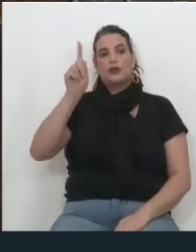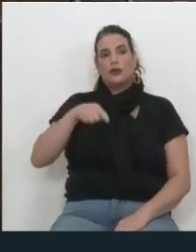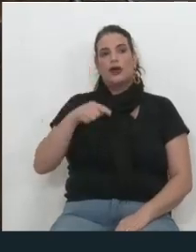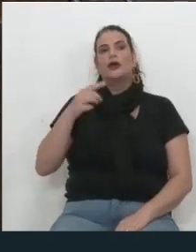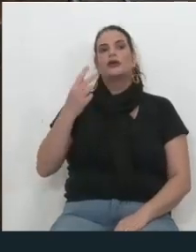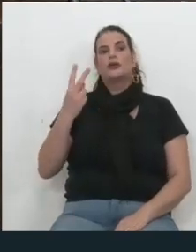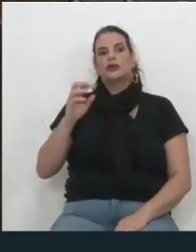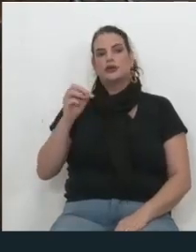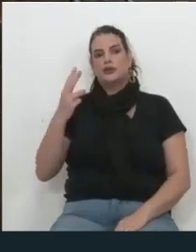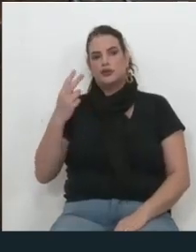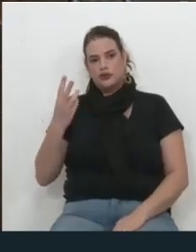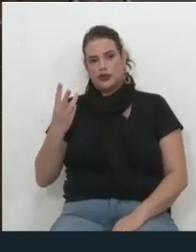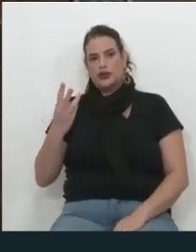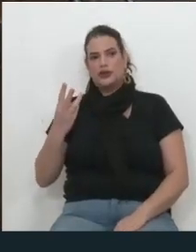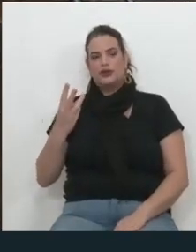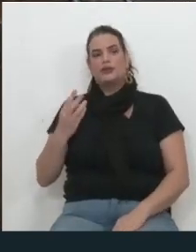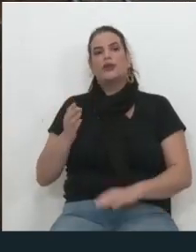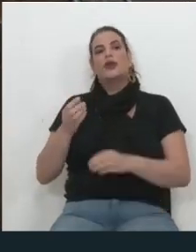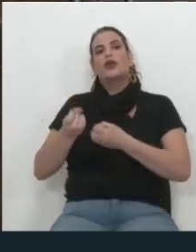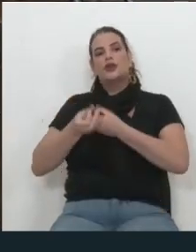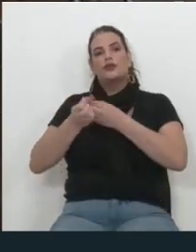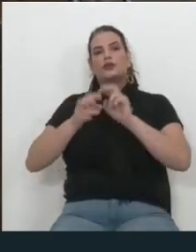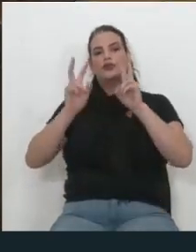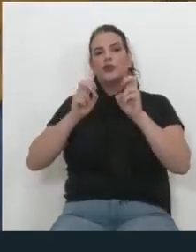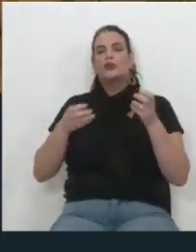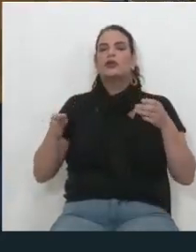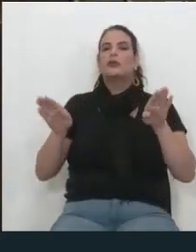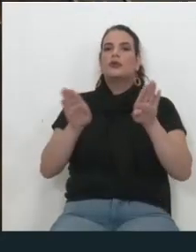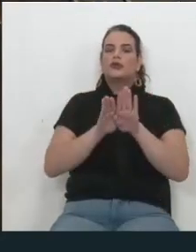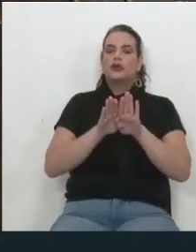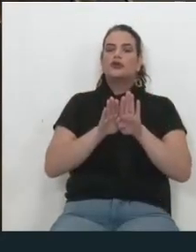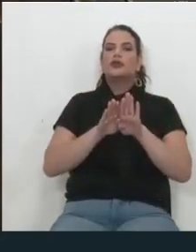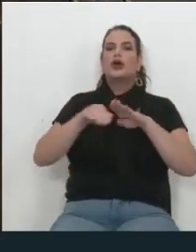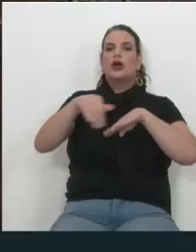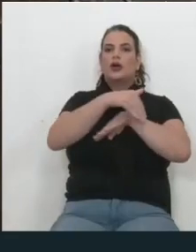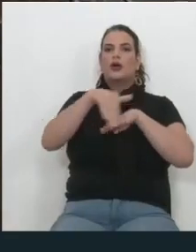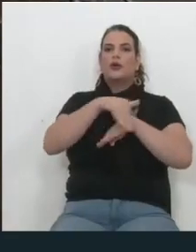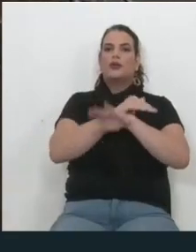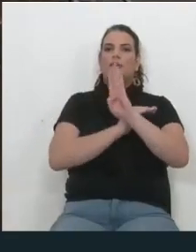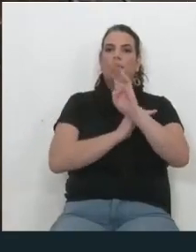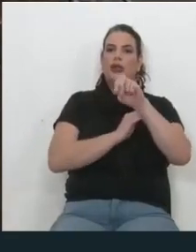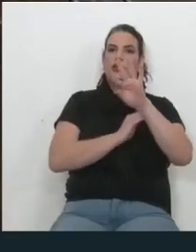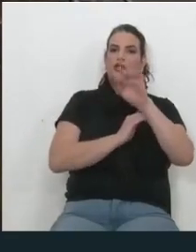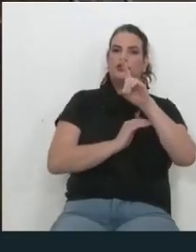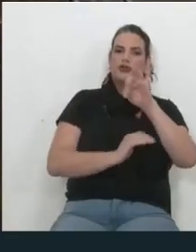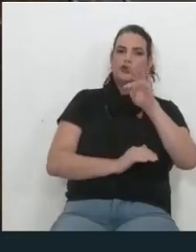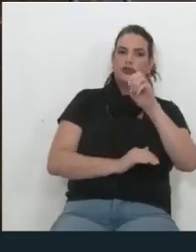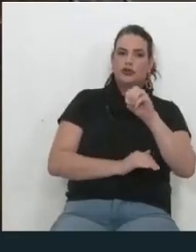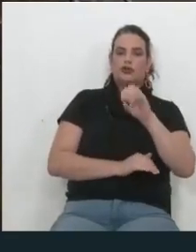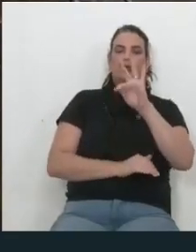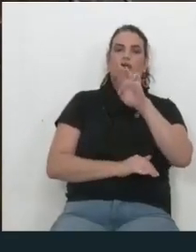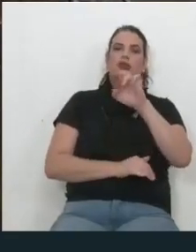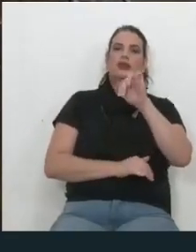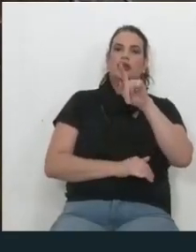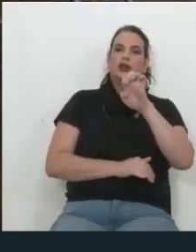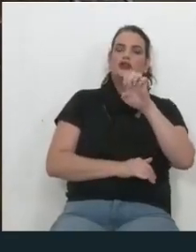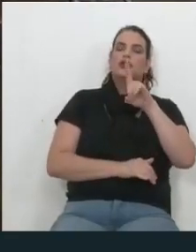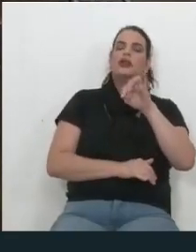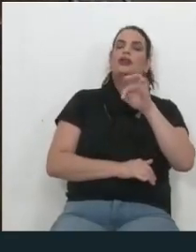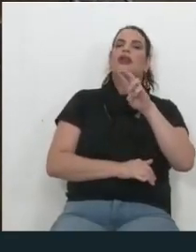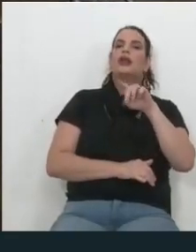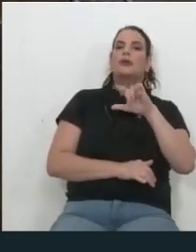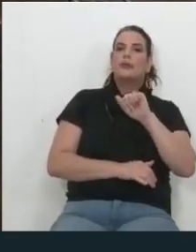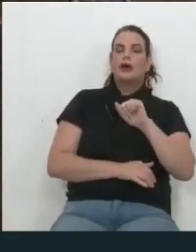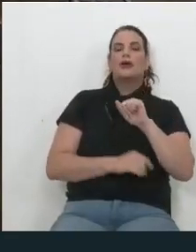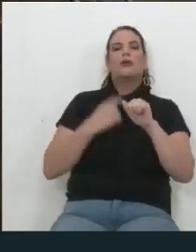2023. Informações sobre o fechamento do acesso à rua Benedito Trieli de Lima. Autor,